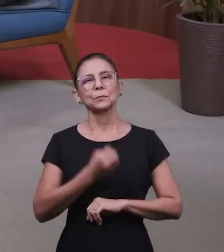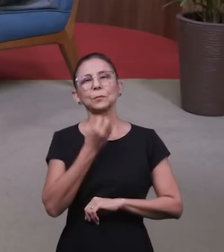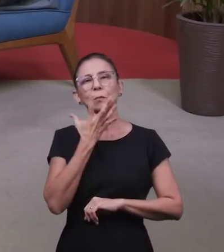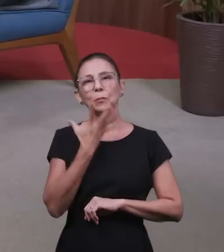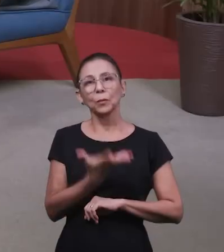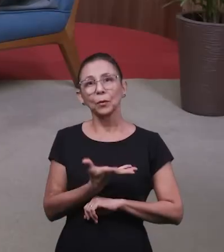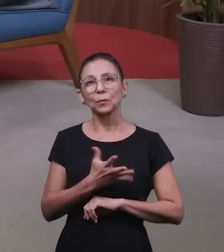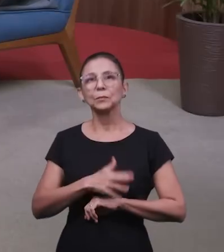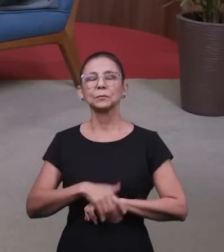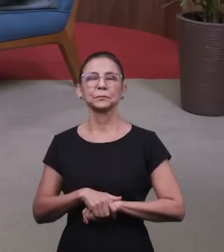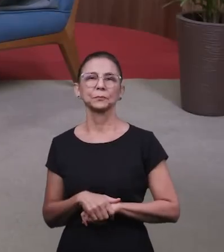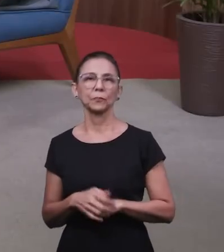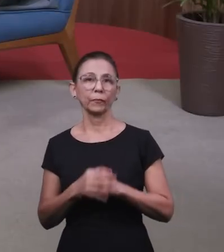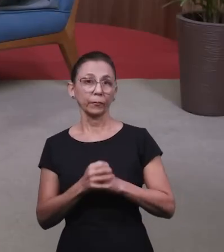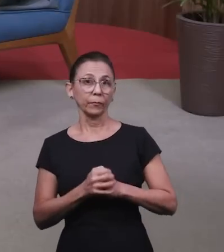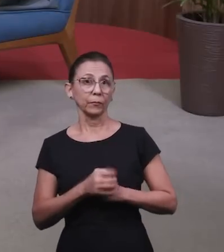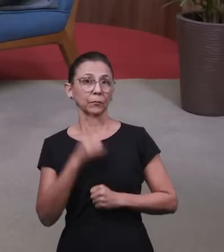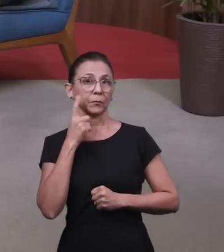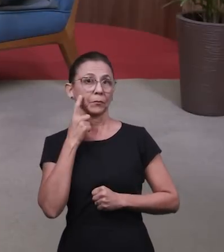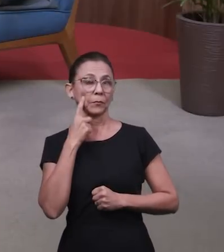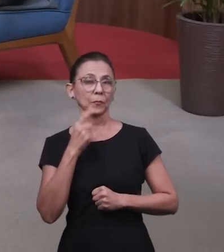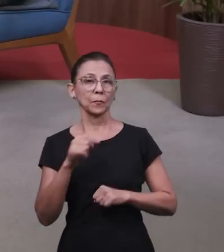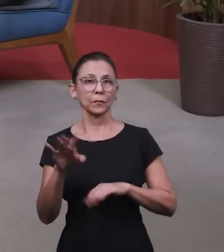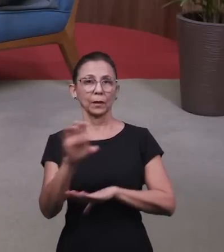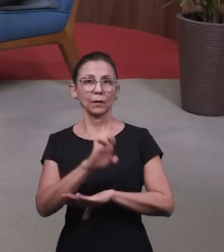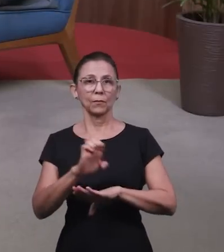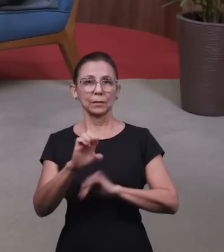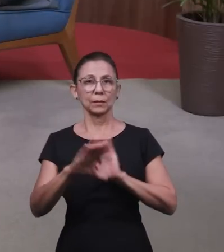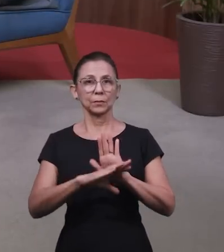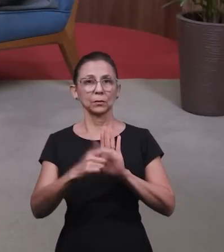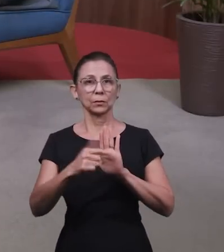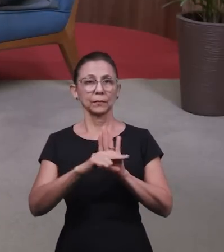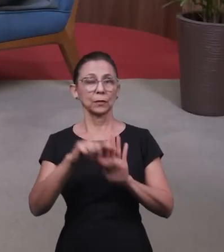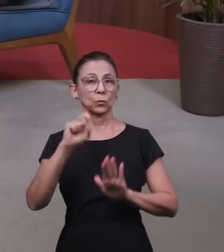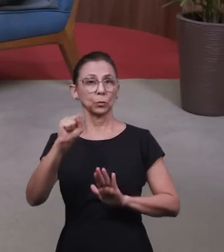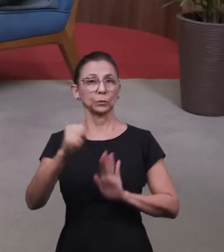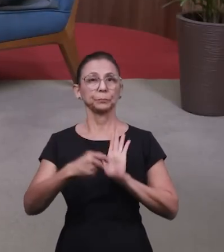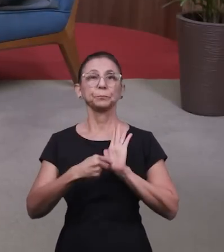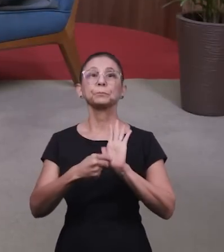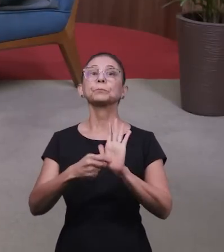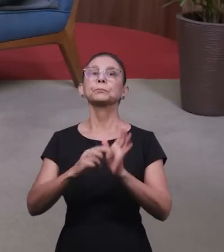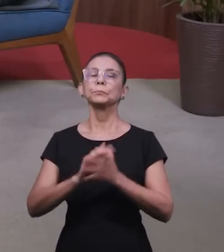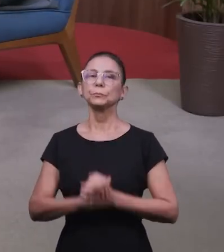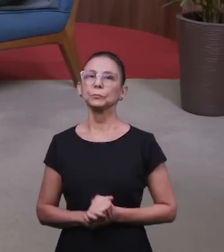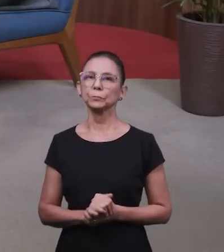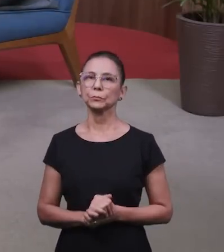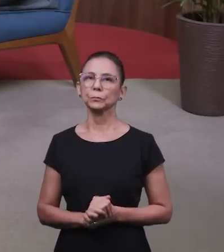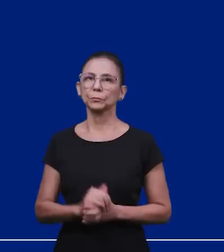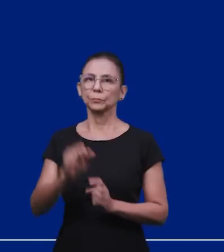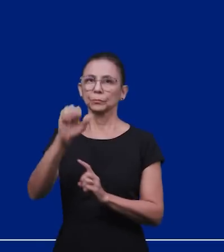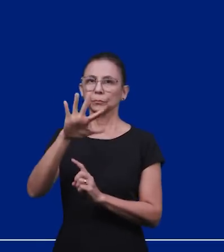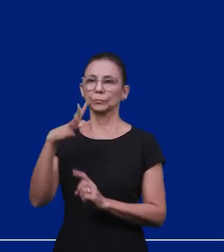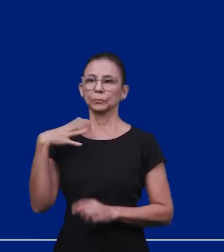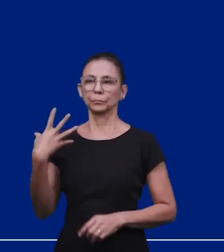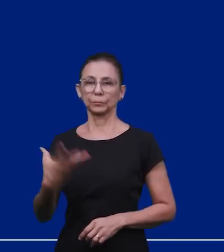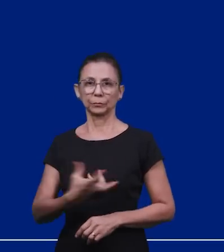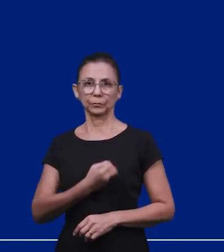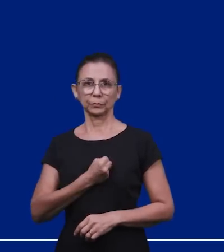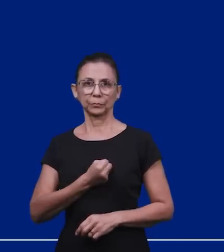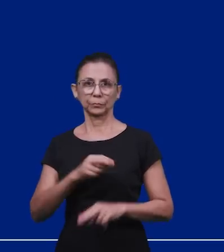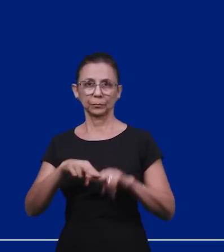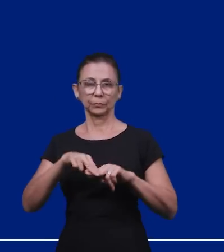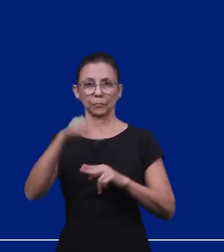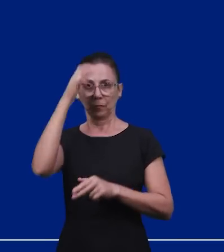relação Jesus. com a igreja, com o homem. Né? Amém. Bom, vamos conferir. Efésios capítulo 2, verso 8, diz assim: Porque pela graça